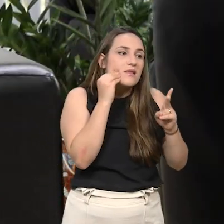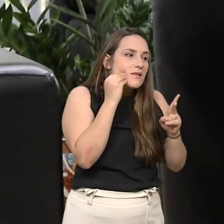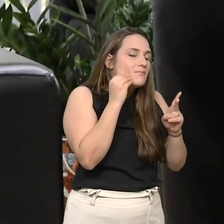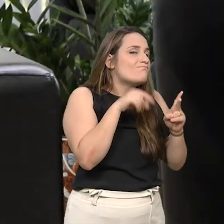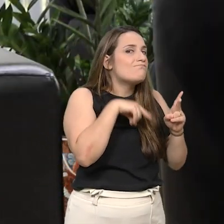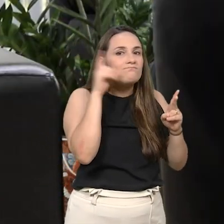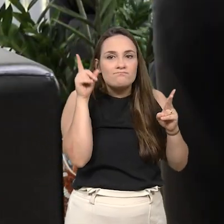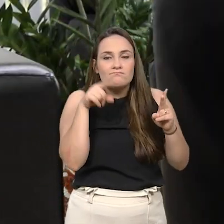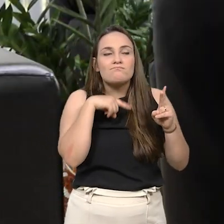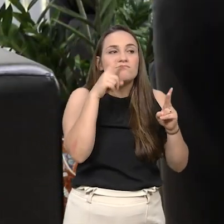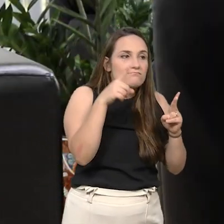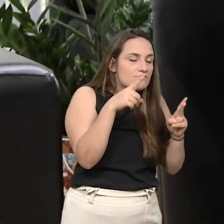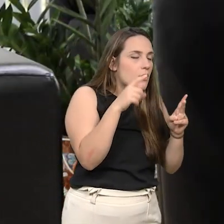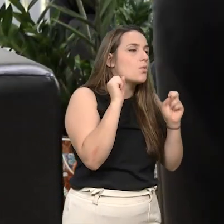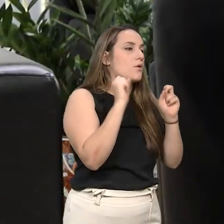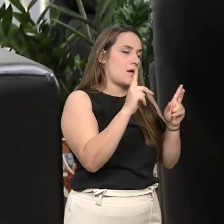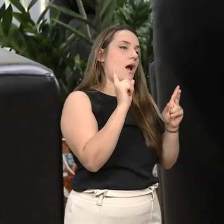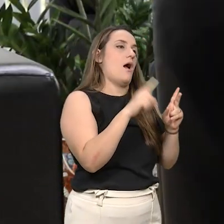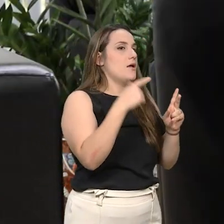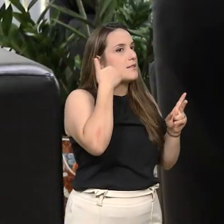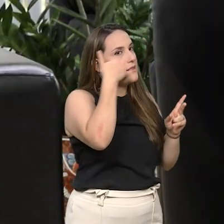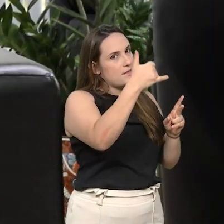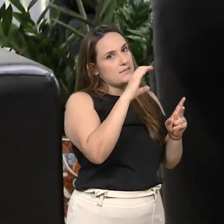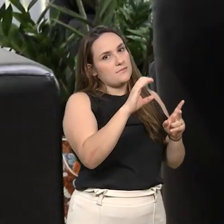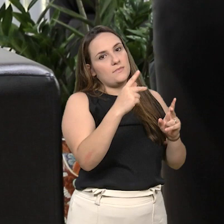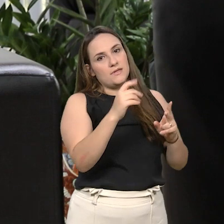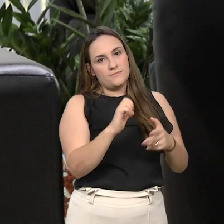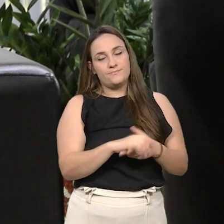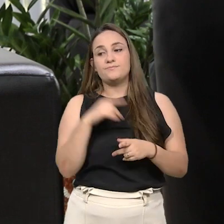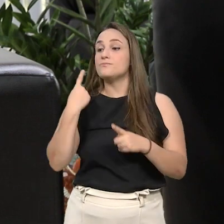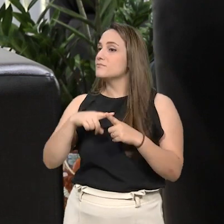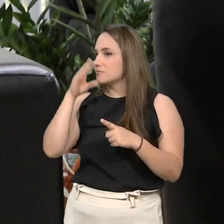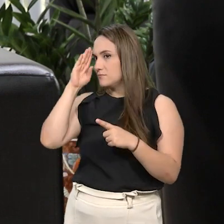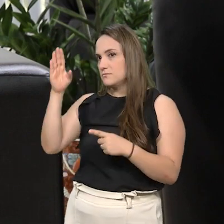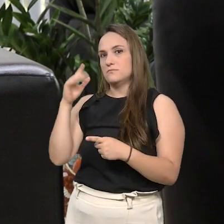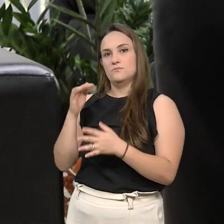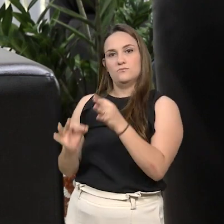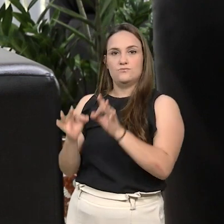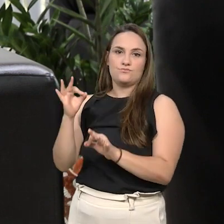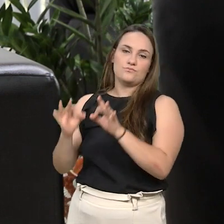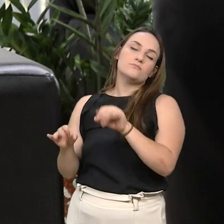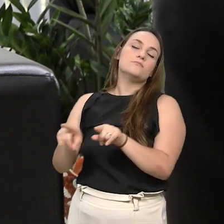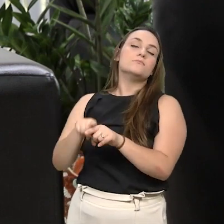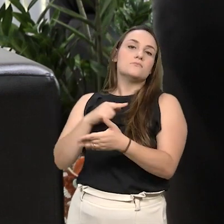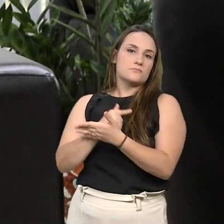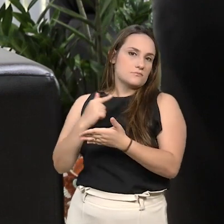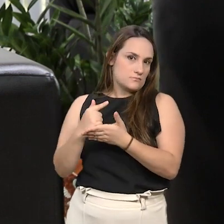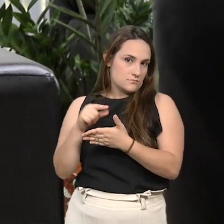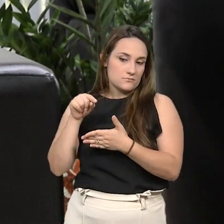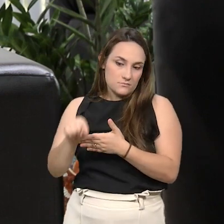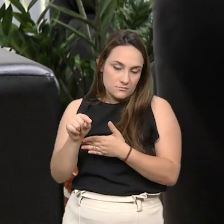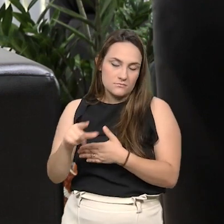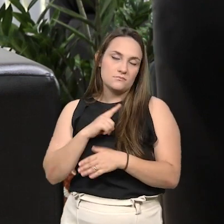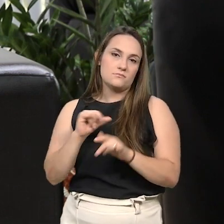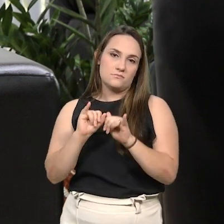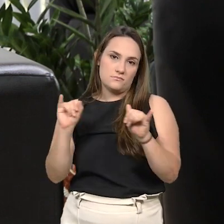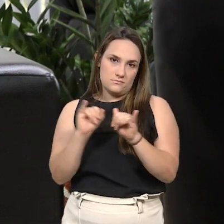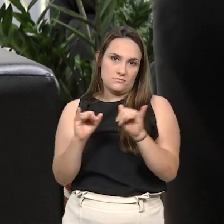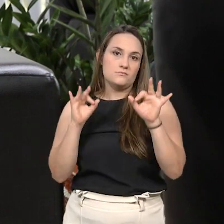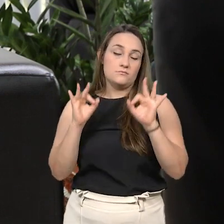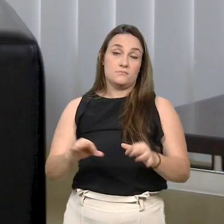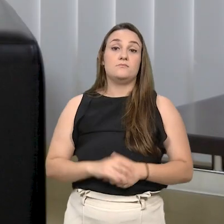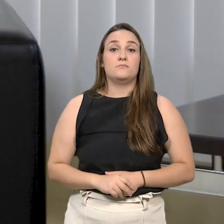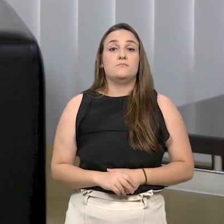pessoa não consegue as respostas no cartório, porque lá sim é o local onde as pessoas têm que conseguir a primeira